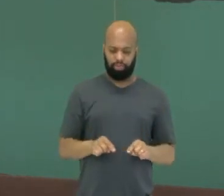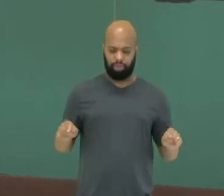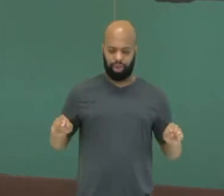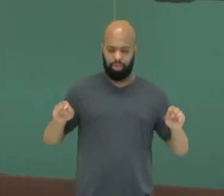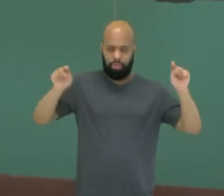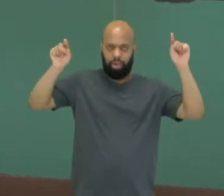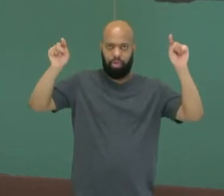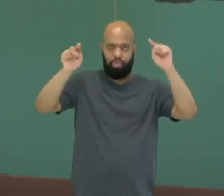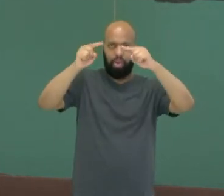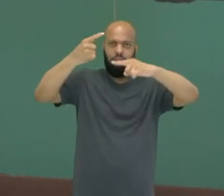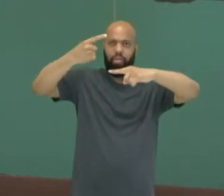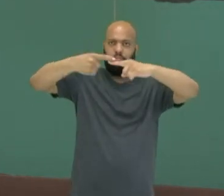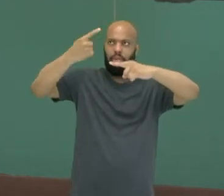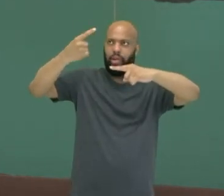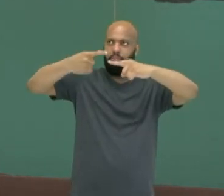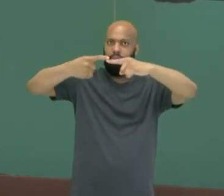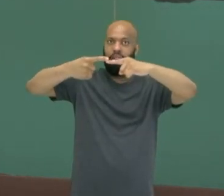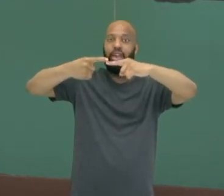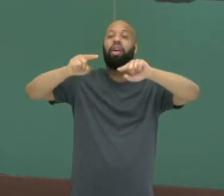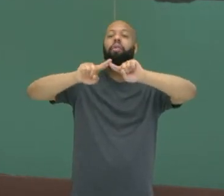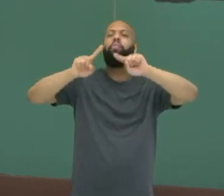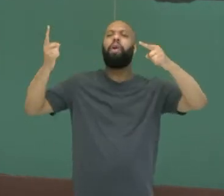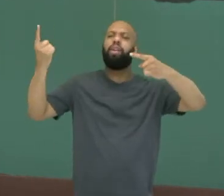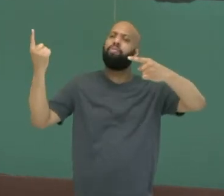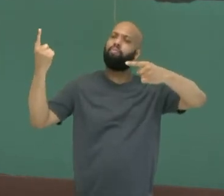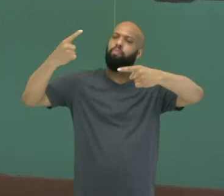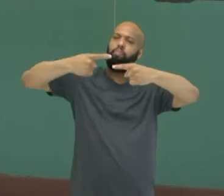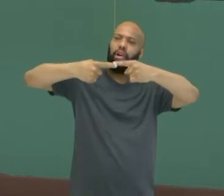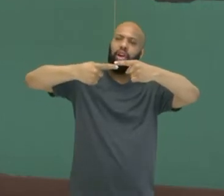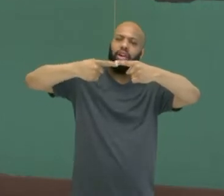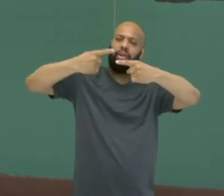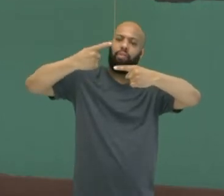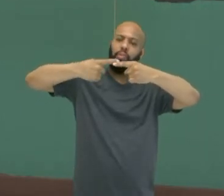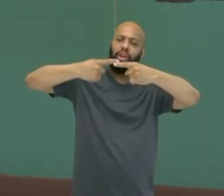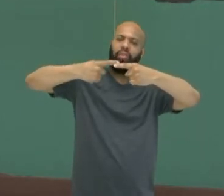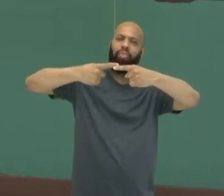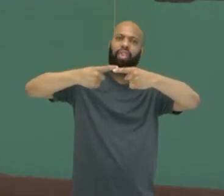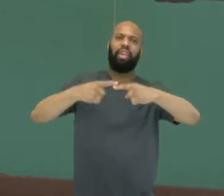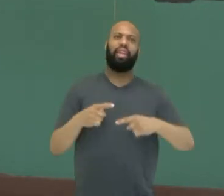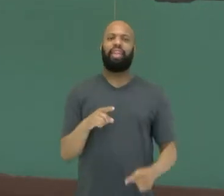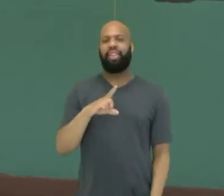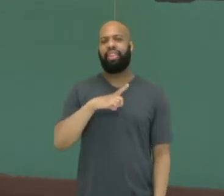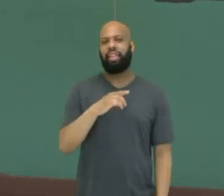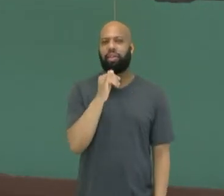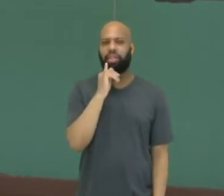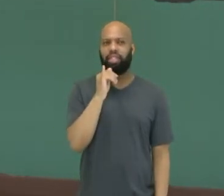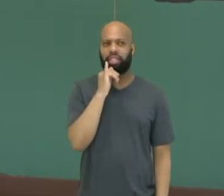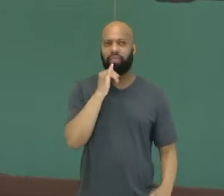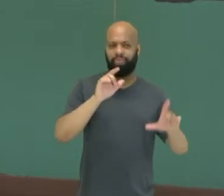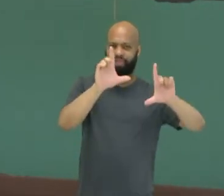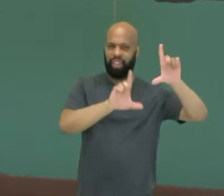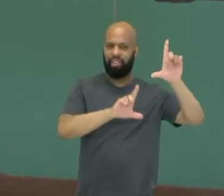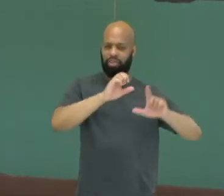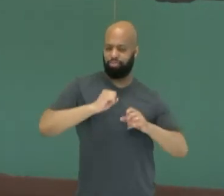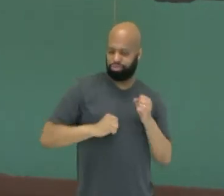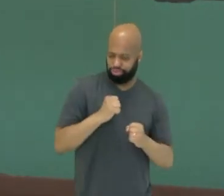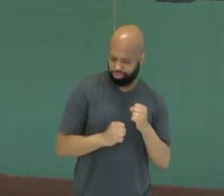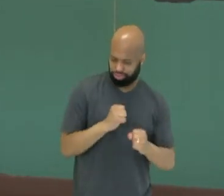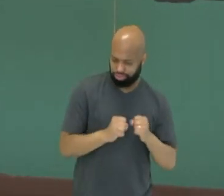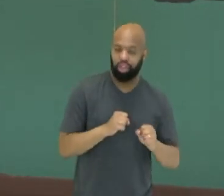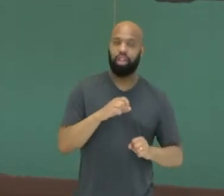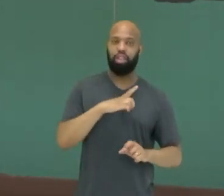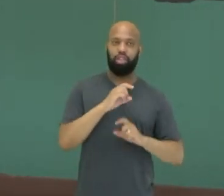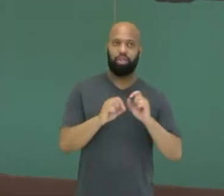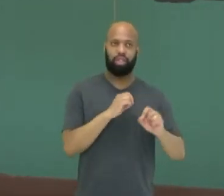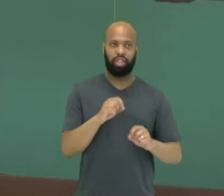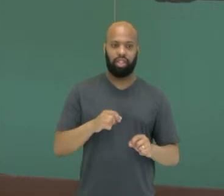circuito, ok? Pense numa corrida, num circuito. Vocês já viram, por exemplo, na televisão, corrida? O